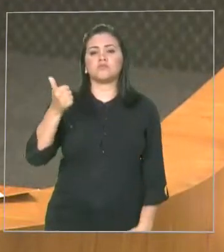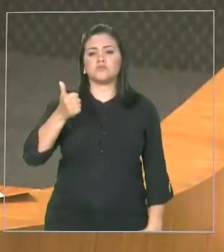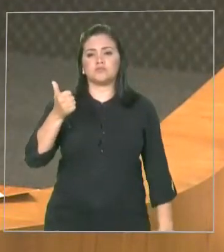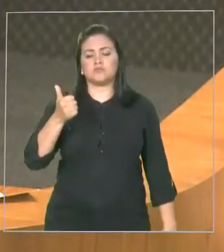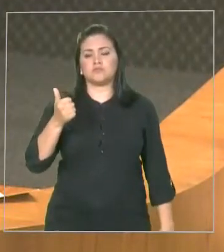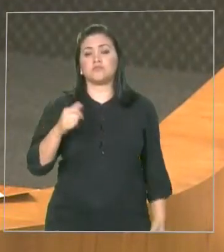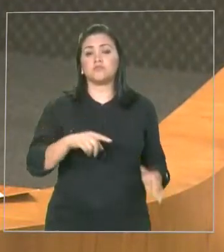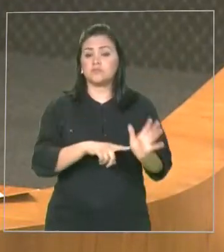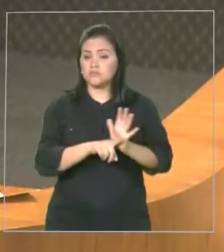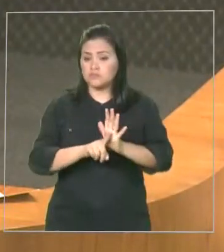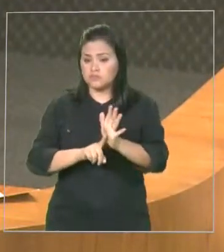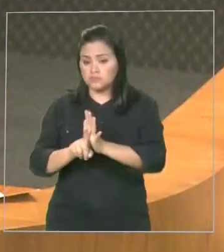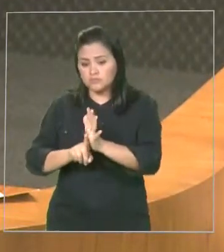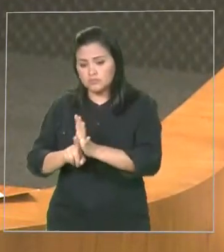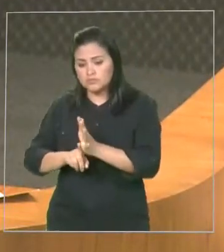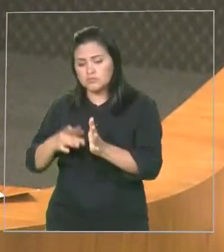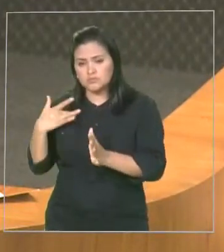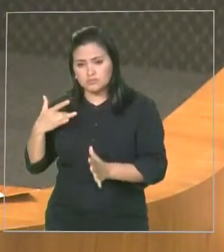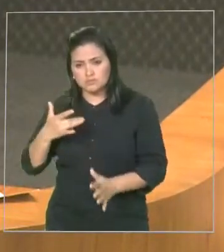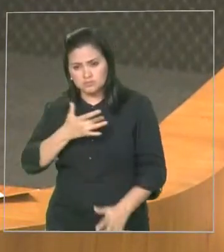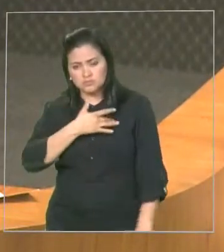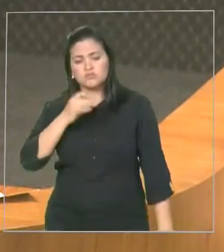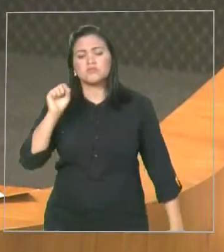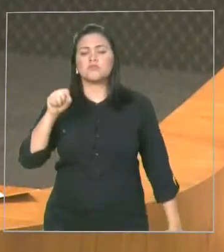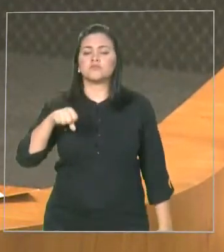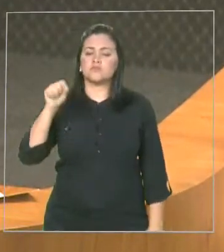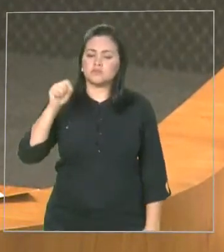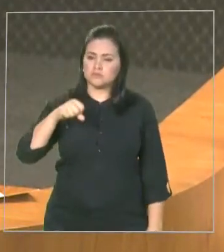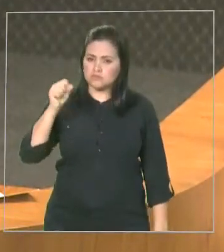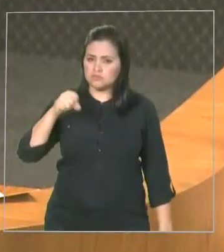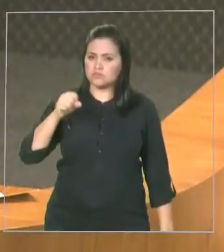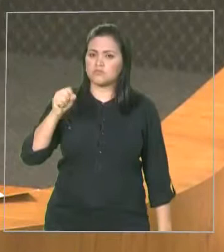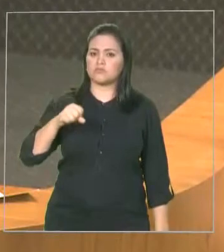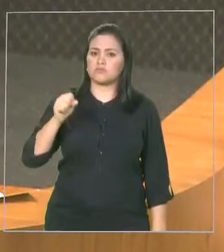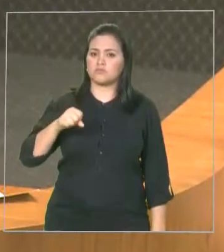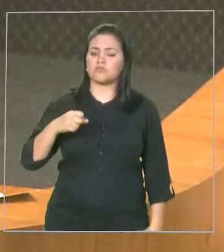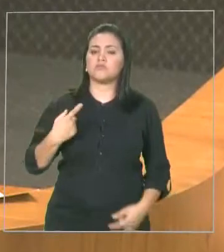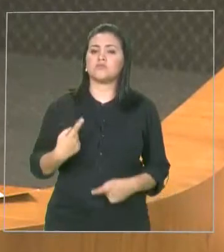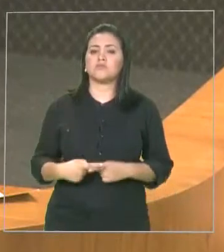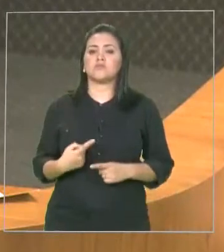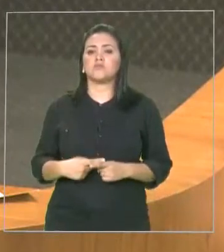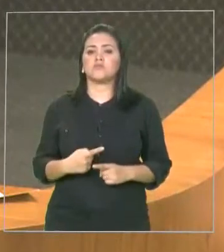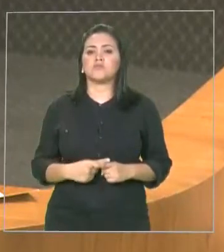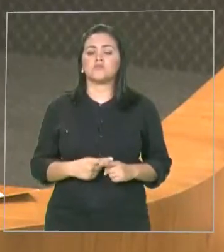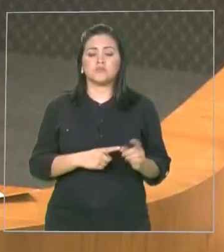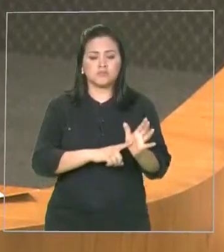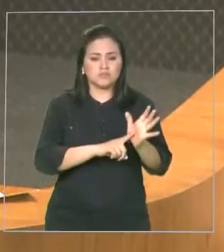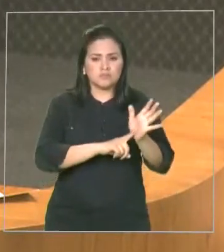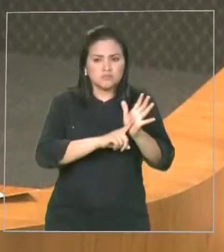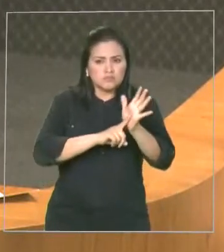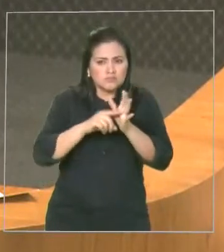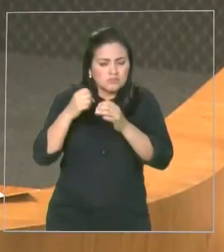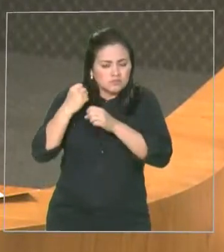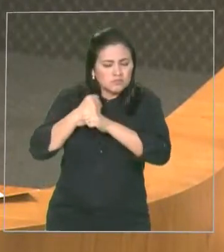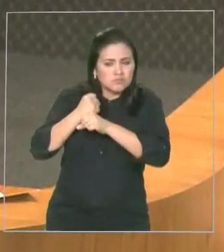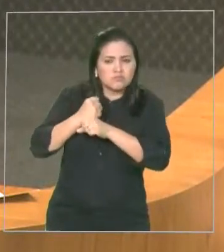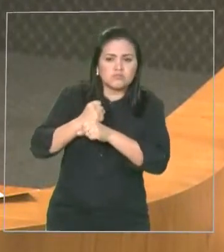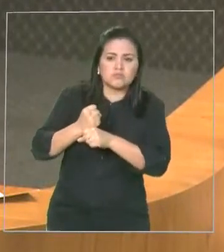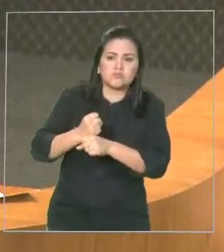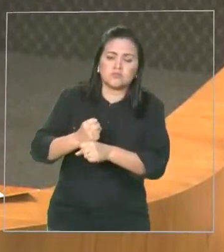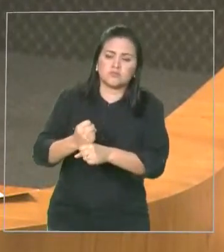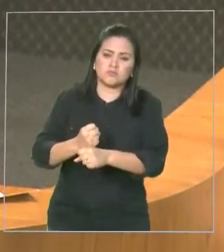Maranhão, sim. E eu digo por que a saúde? Porque não é de agora que existe essa investigação. Essa